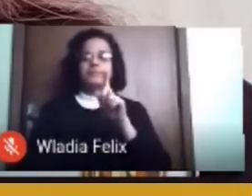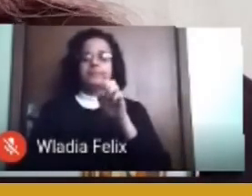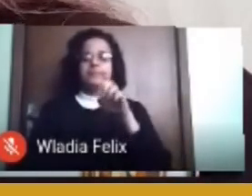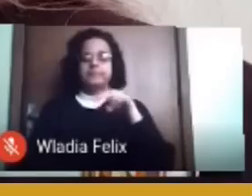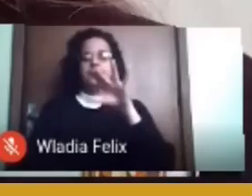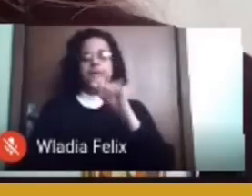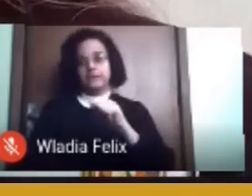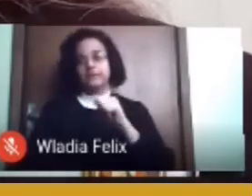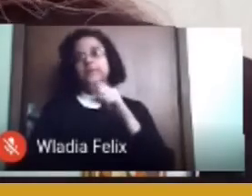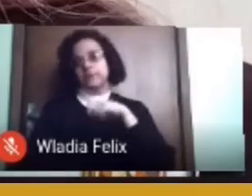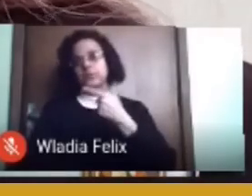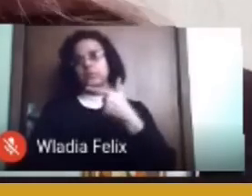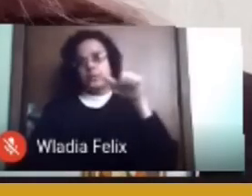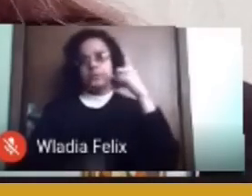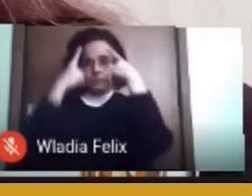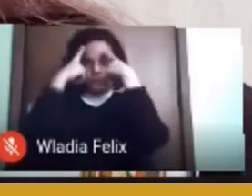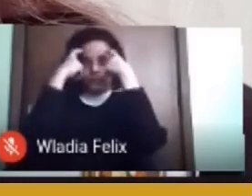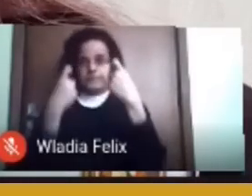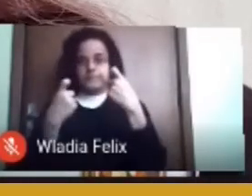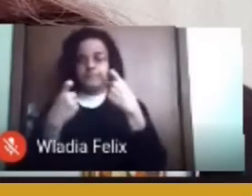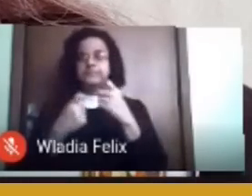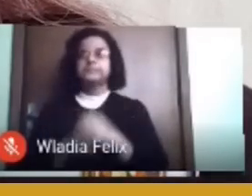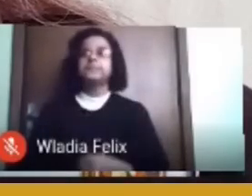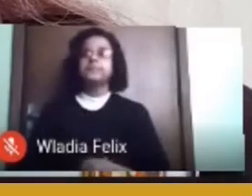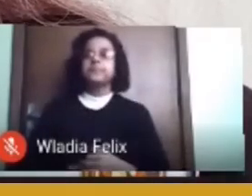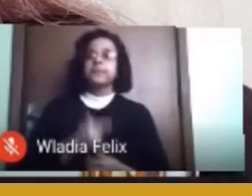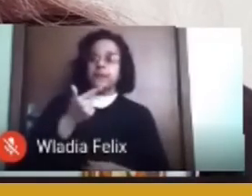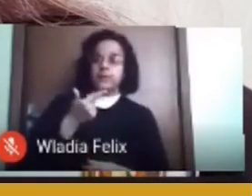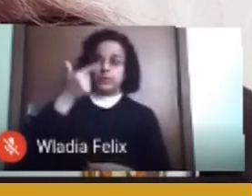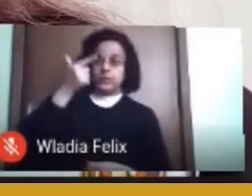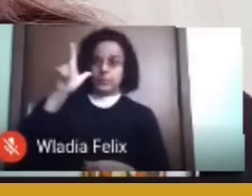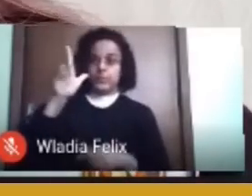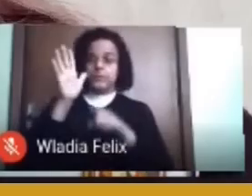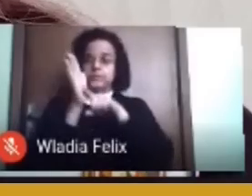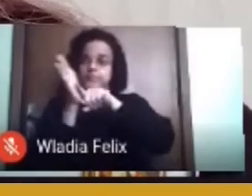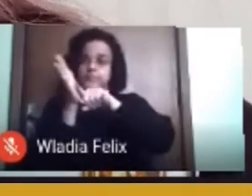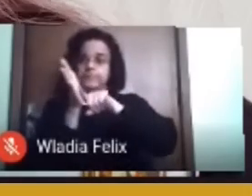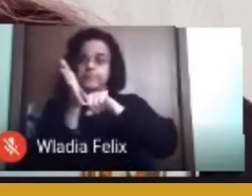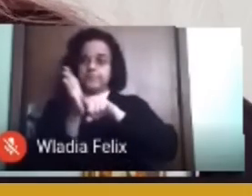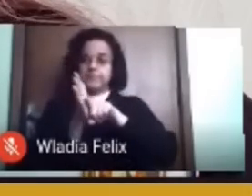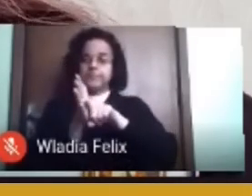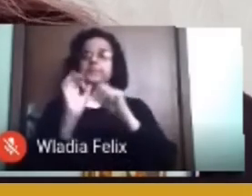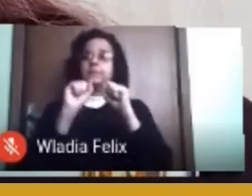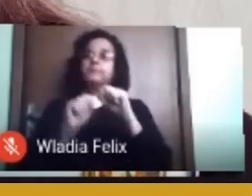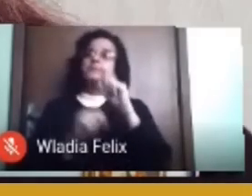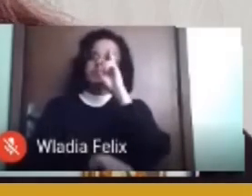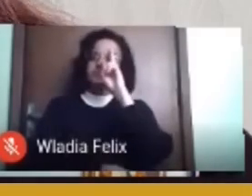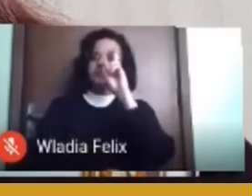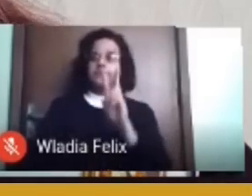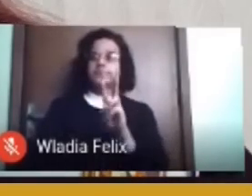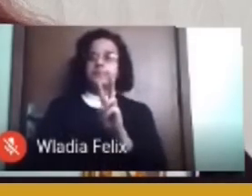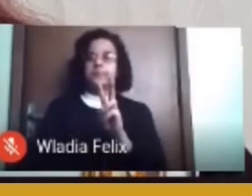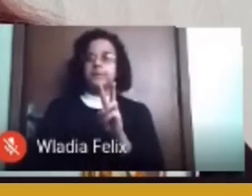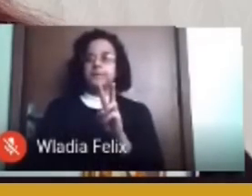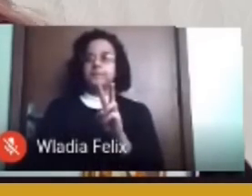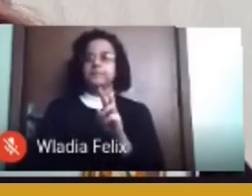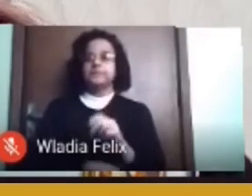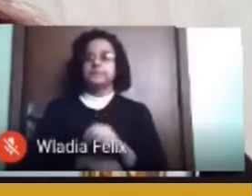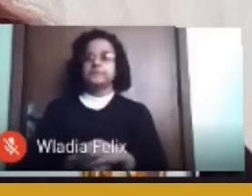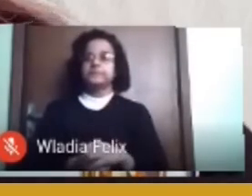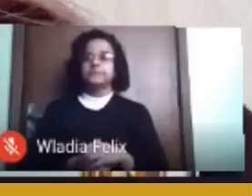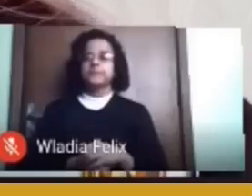também que podemos verificar aqui é o grau de parentesco das pessoas que são os autores